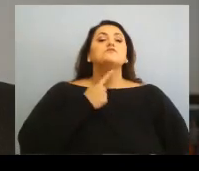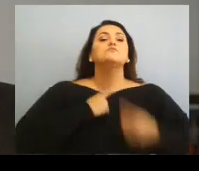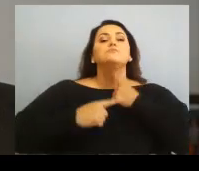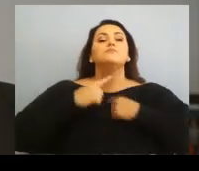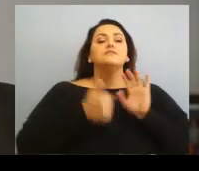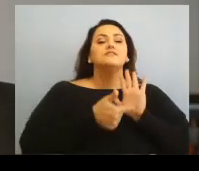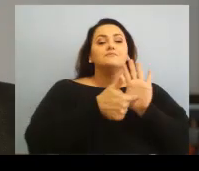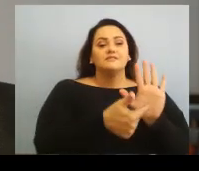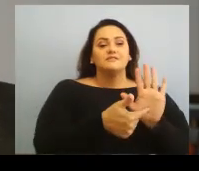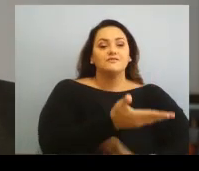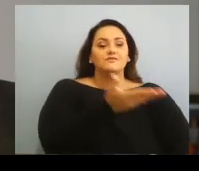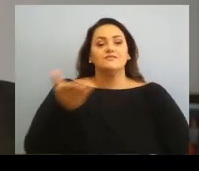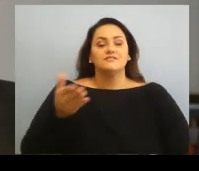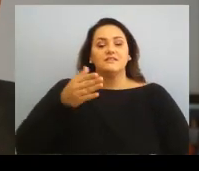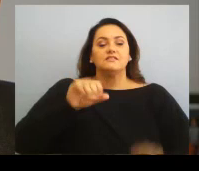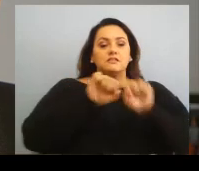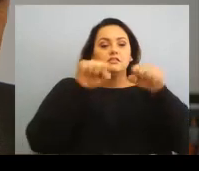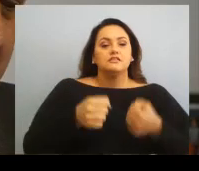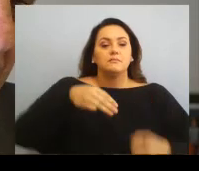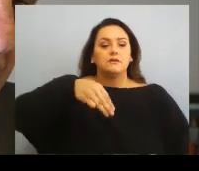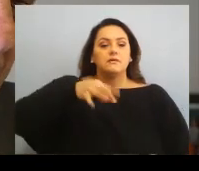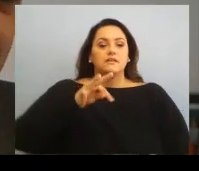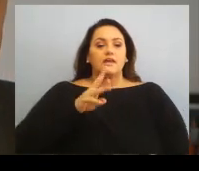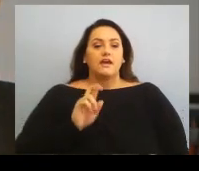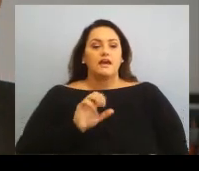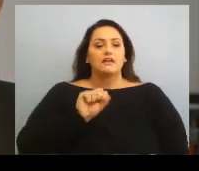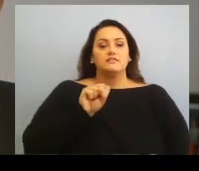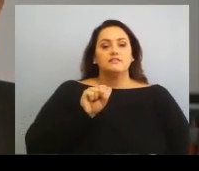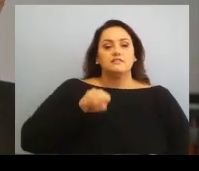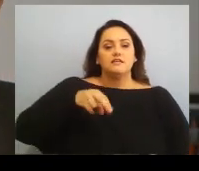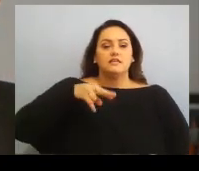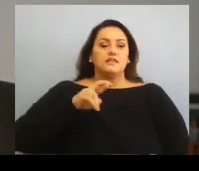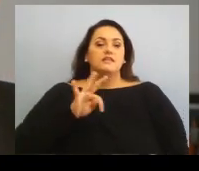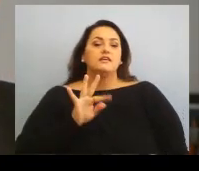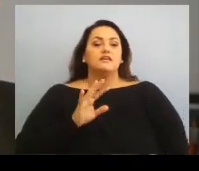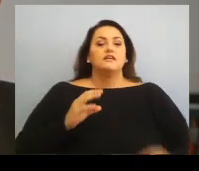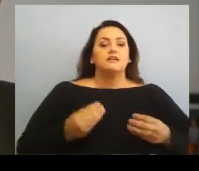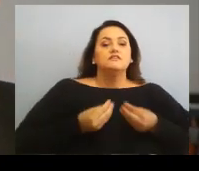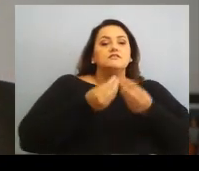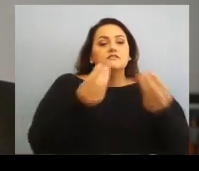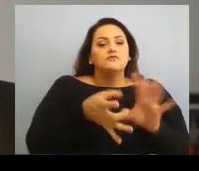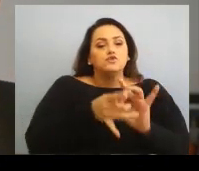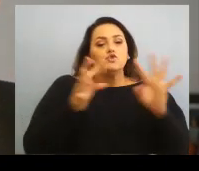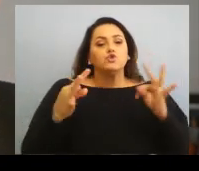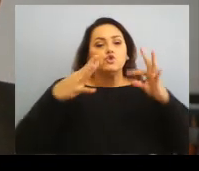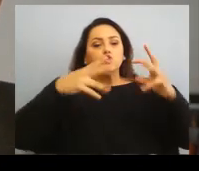satisfação de apresentar a vocês o sistema MTR do CINIR, que passa a estar disponibilizado para todos os